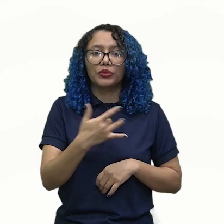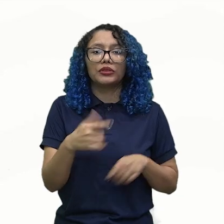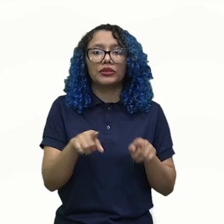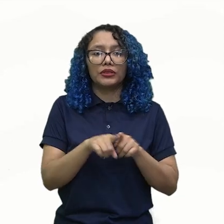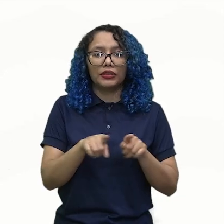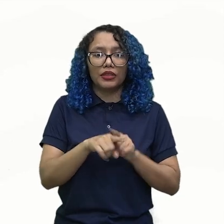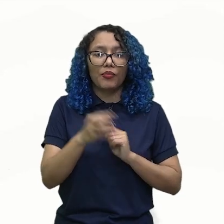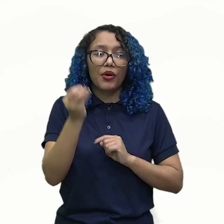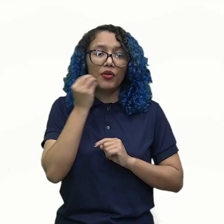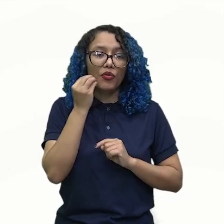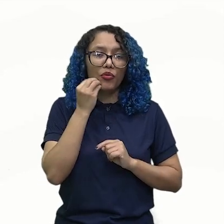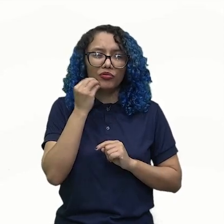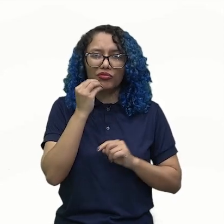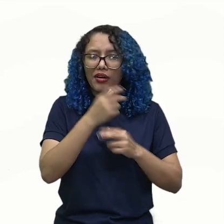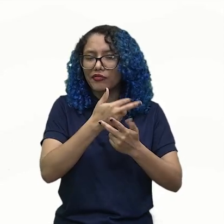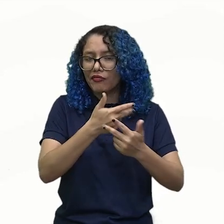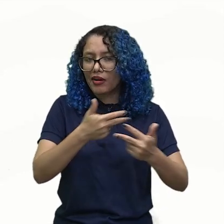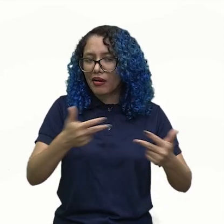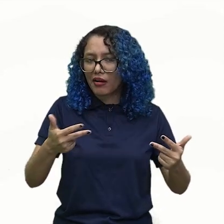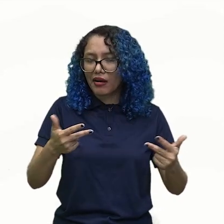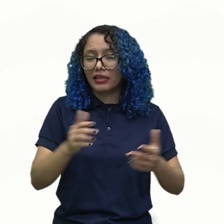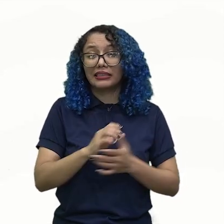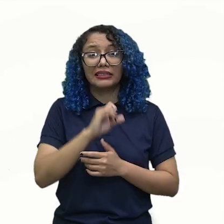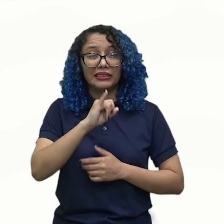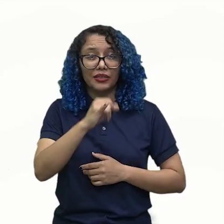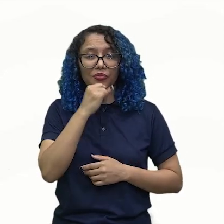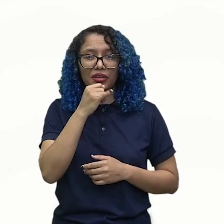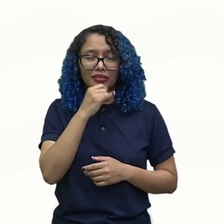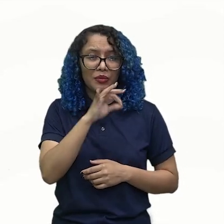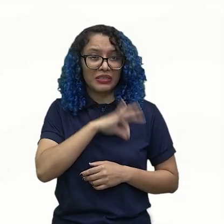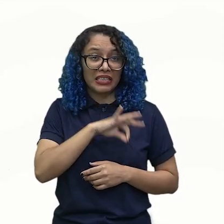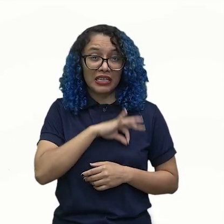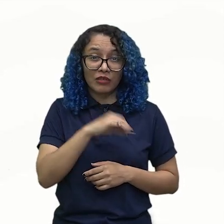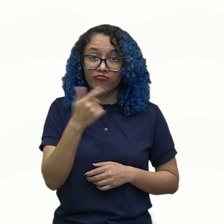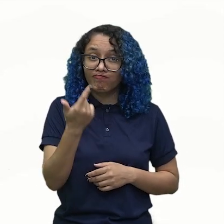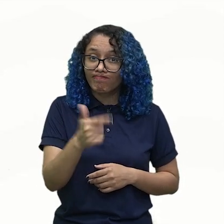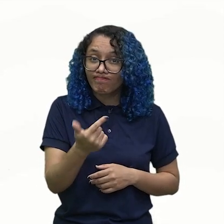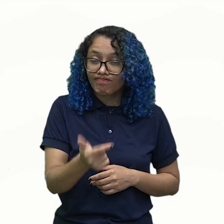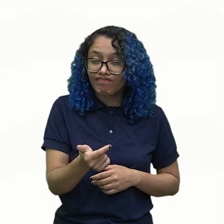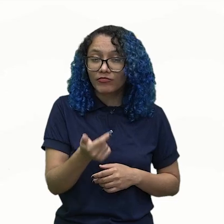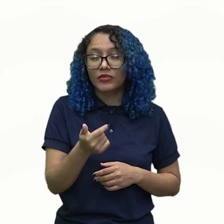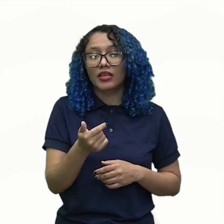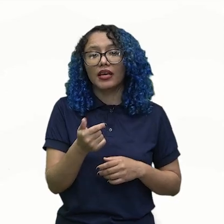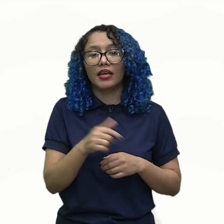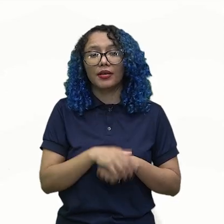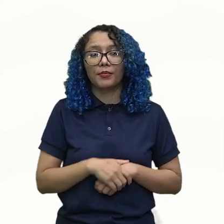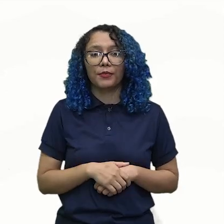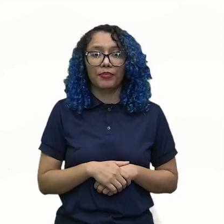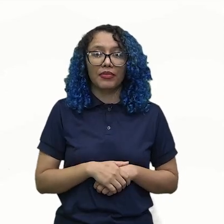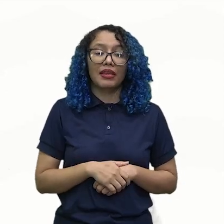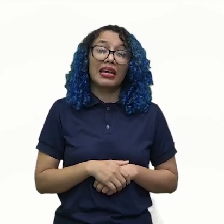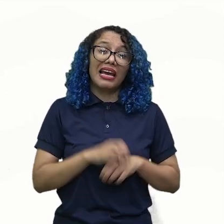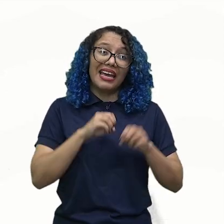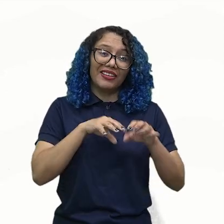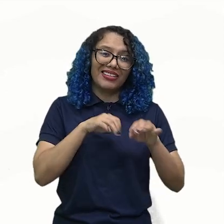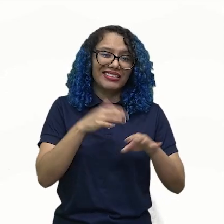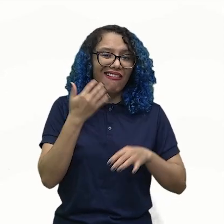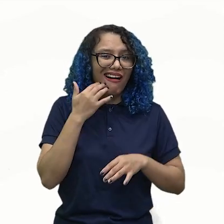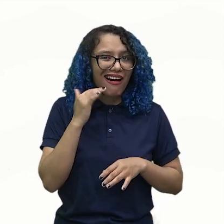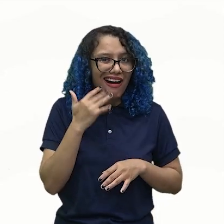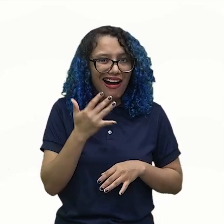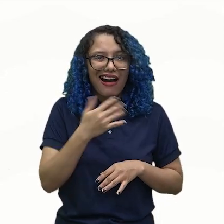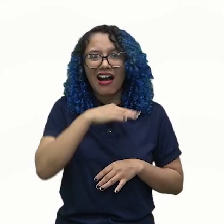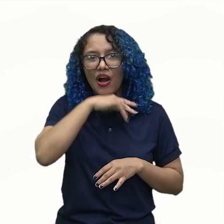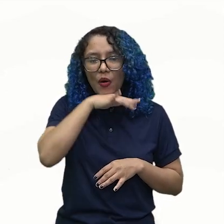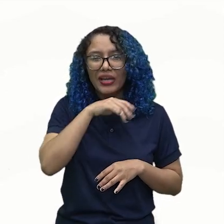à oportunidade de uma forma geral. Se as pessoas não têm acesso à renda, elas vão ter acesso à educação de forma precarizada, se o Estado